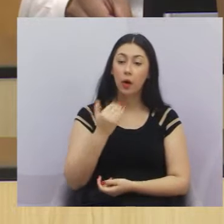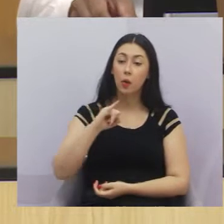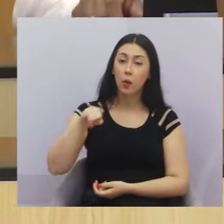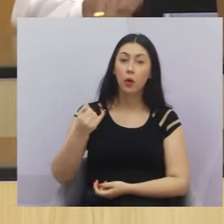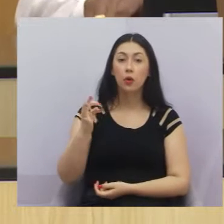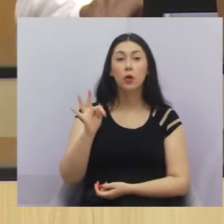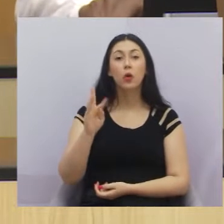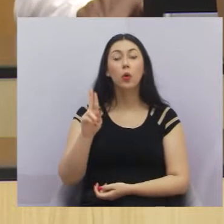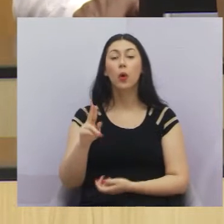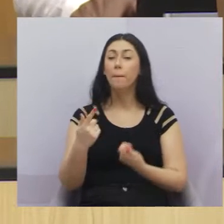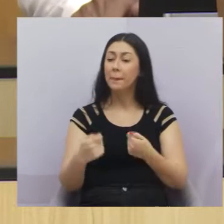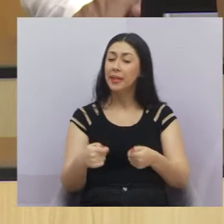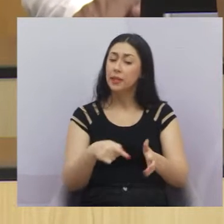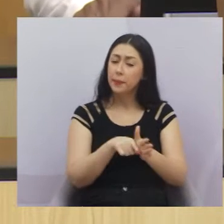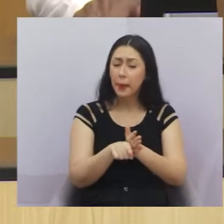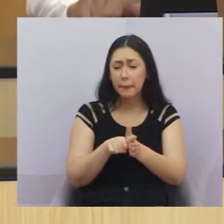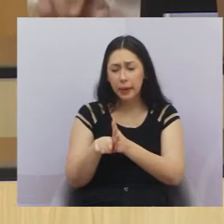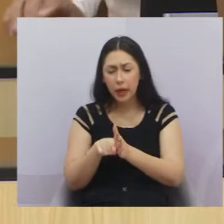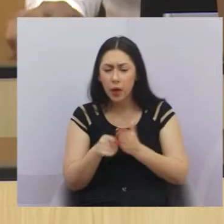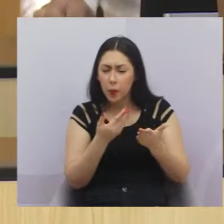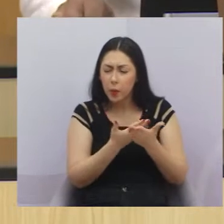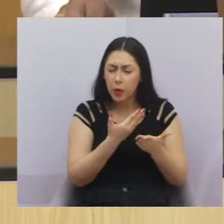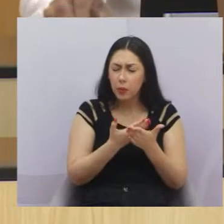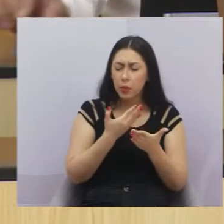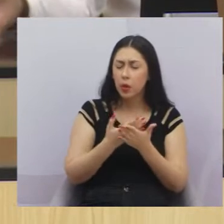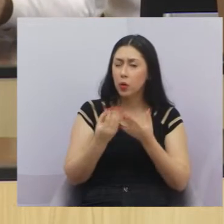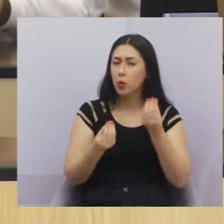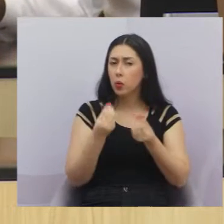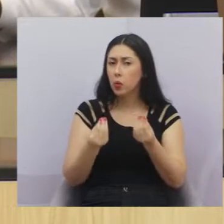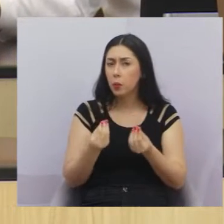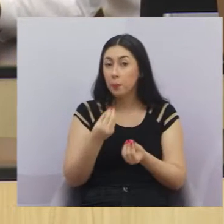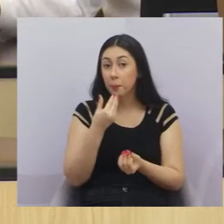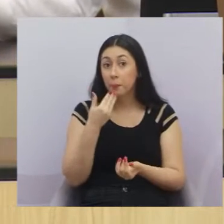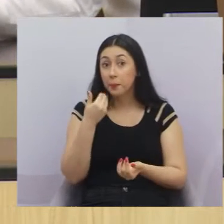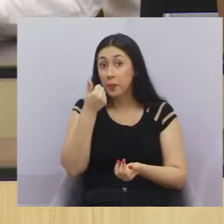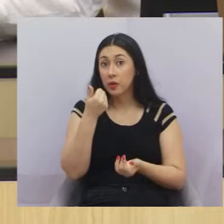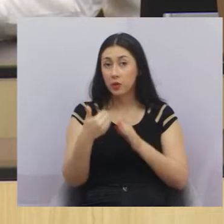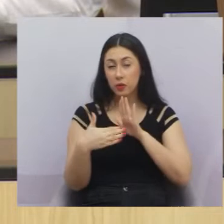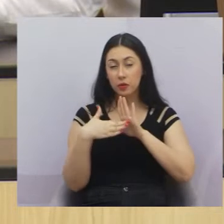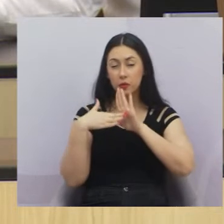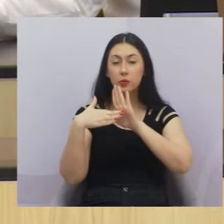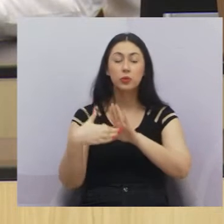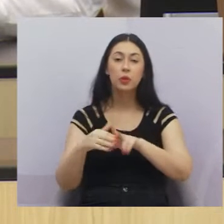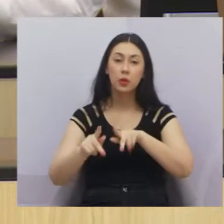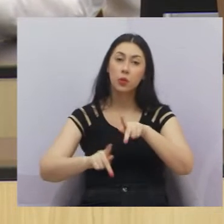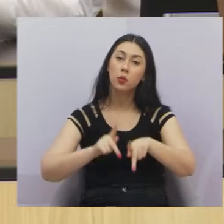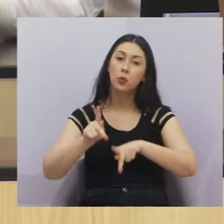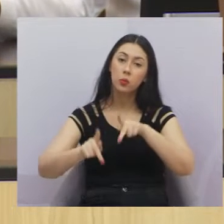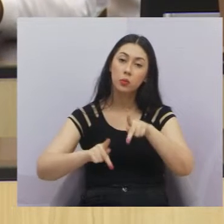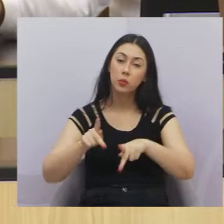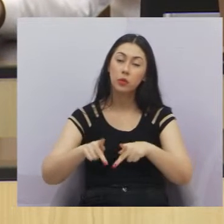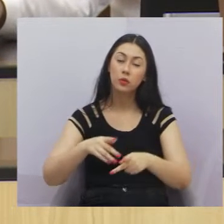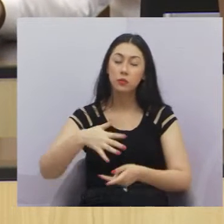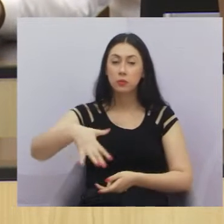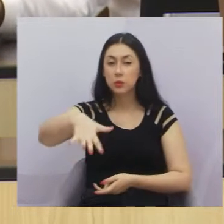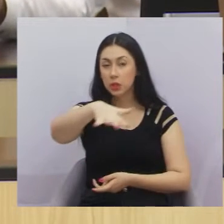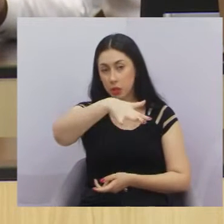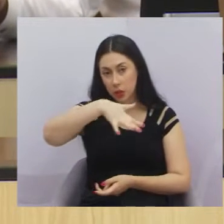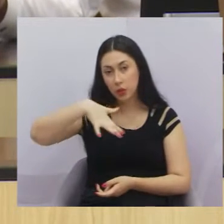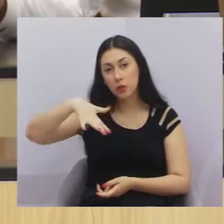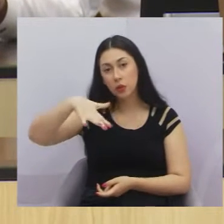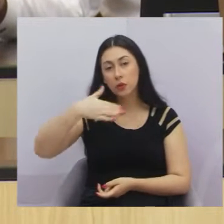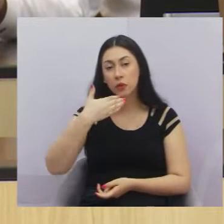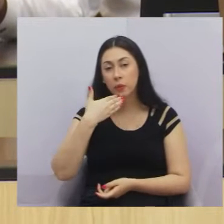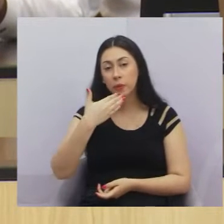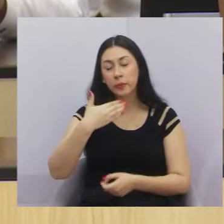um estudo dos horários de ônibus dessa linha para melhor atender os munícipes e trabalhadores da região que pedem